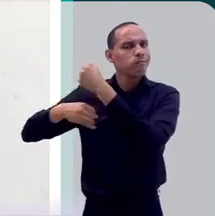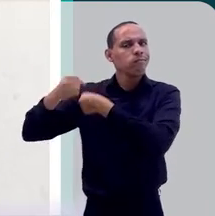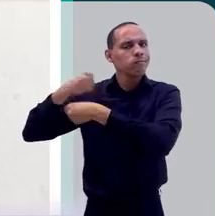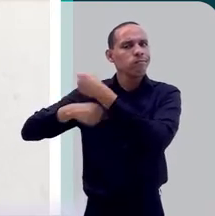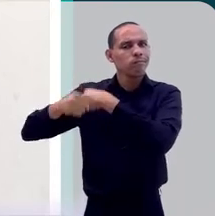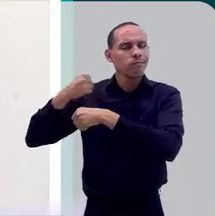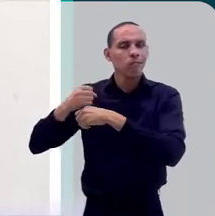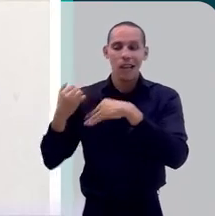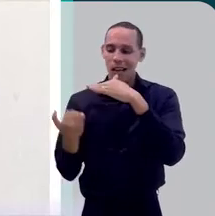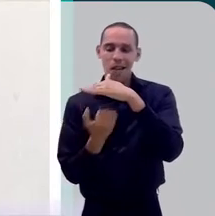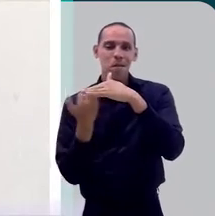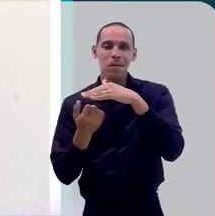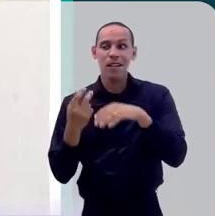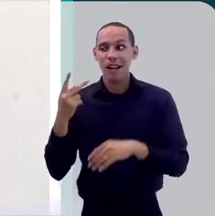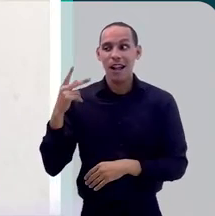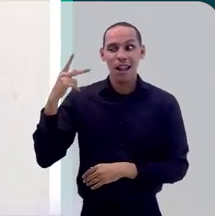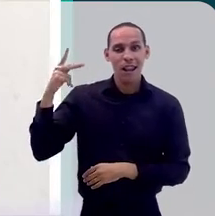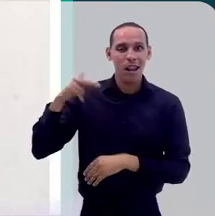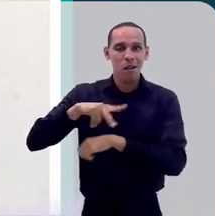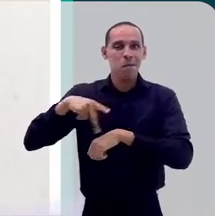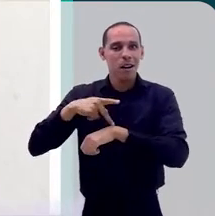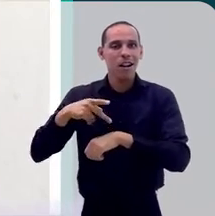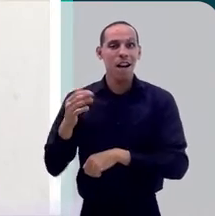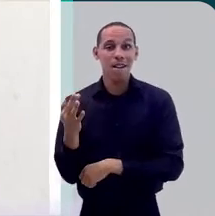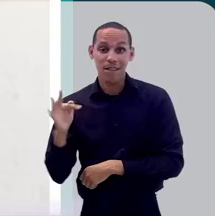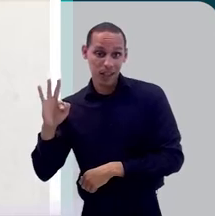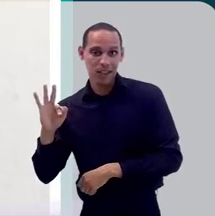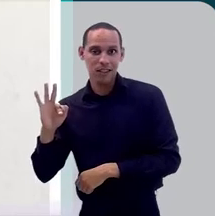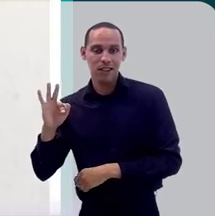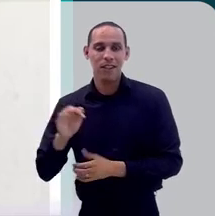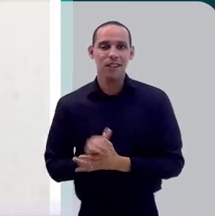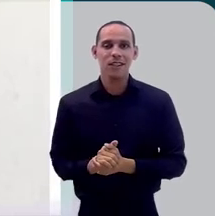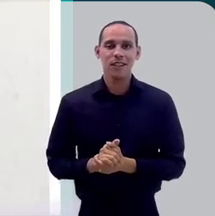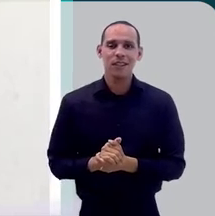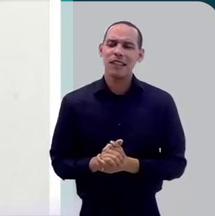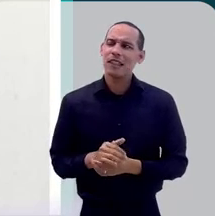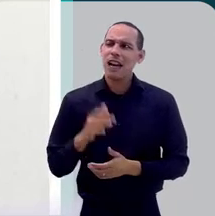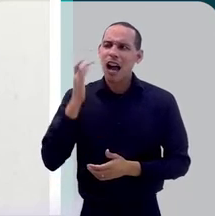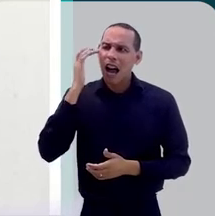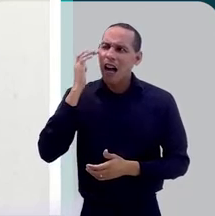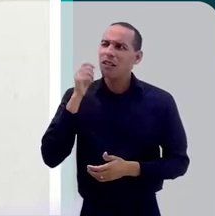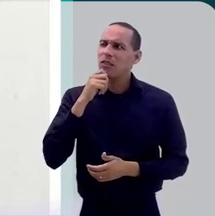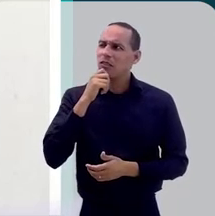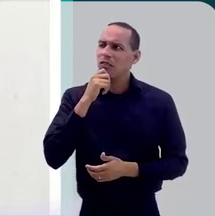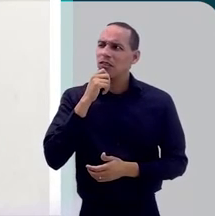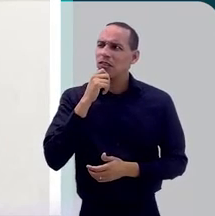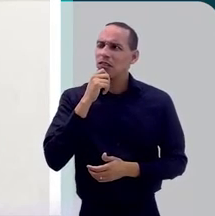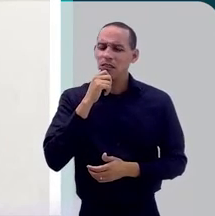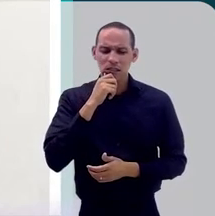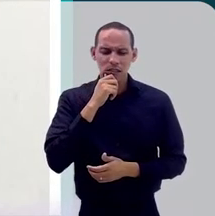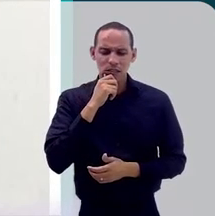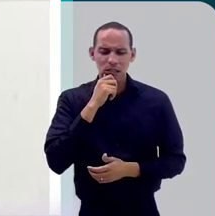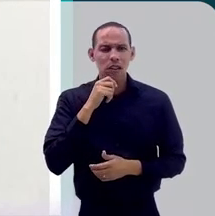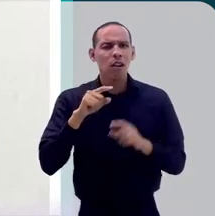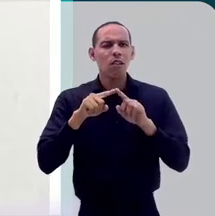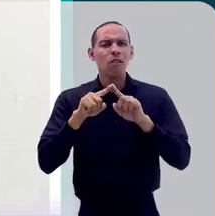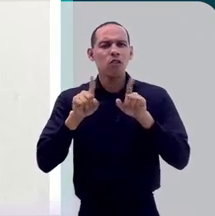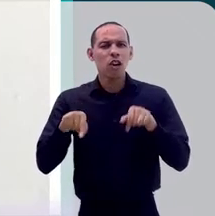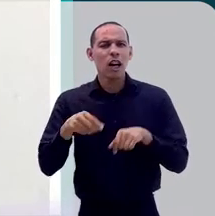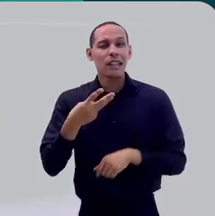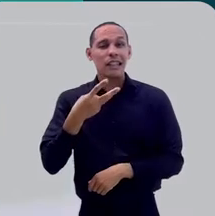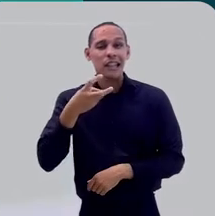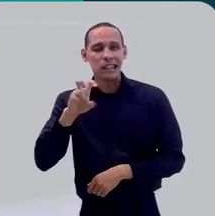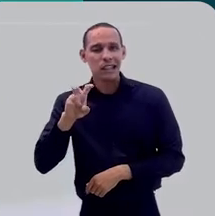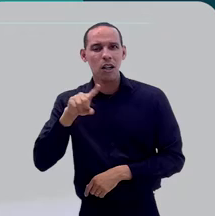décadas com uma empresa francesa que teve, se eu não me engano, 35